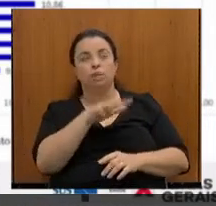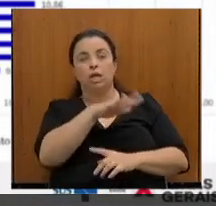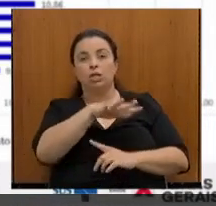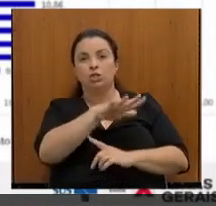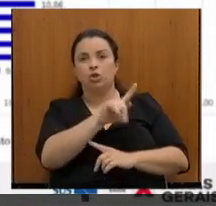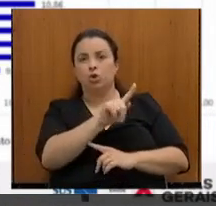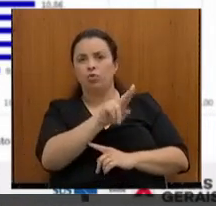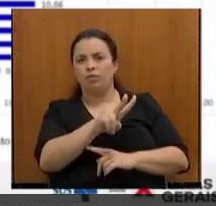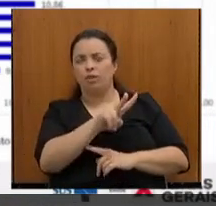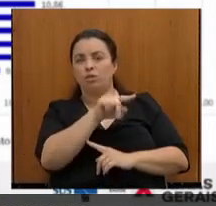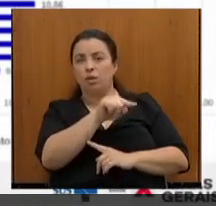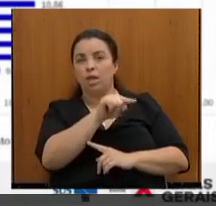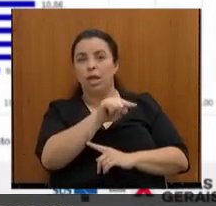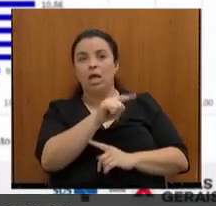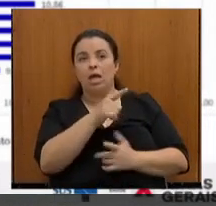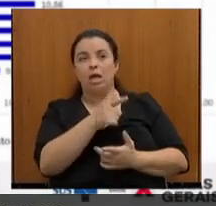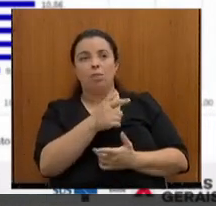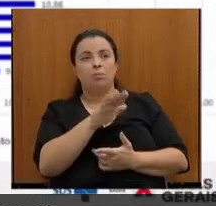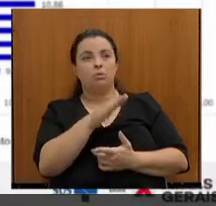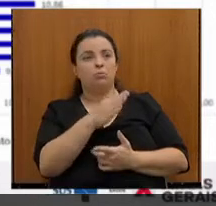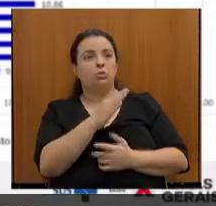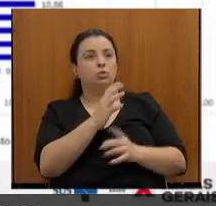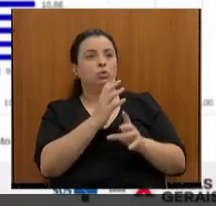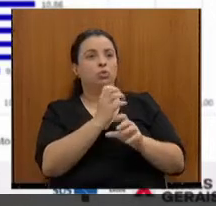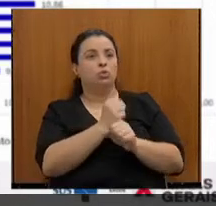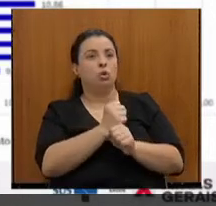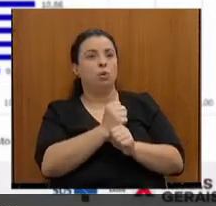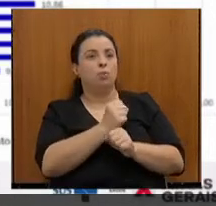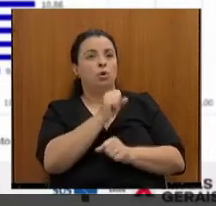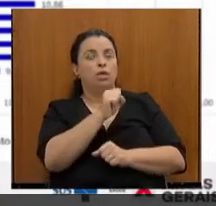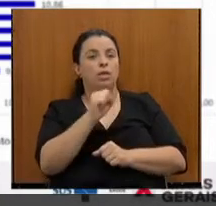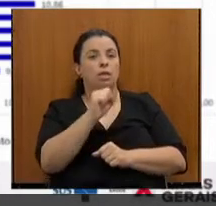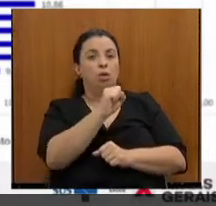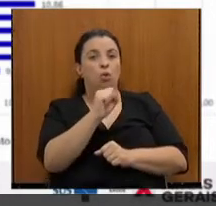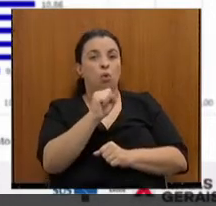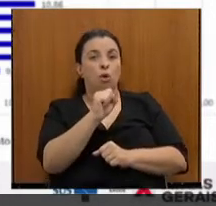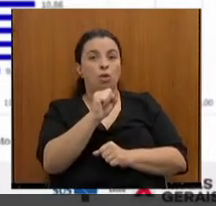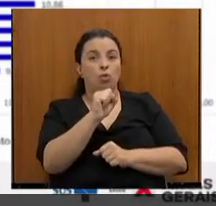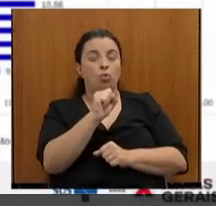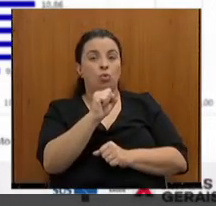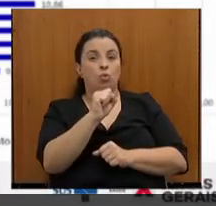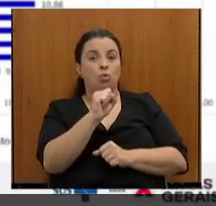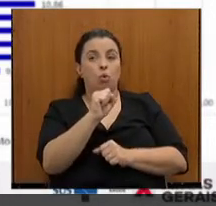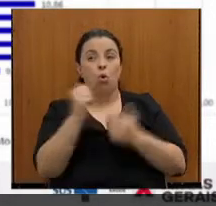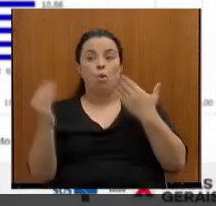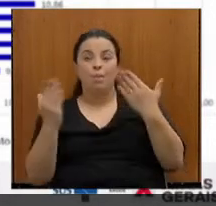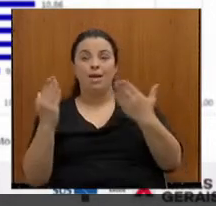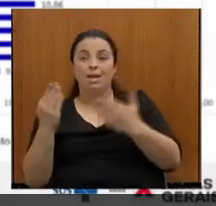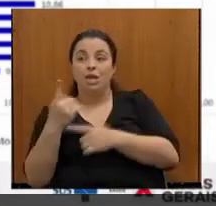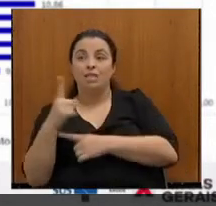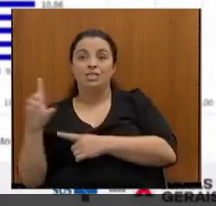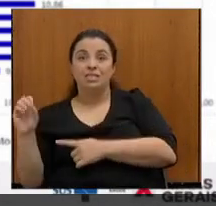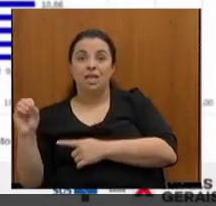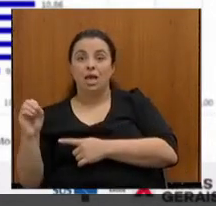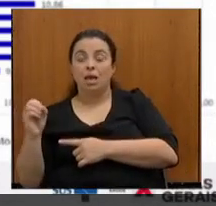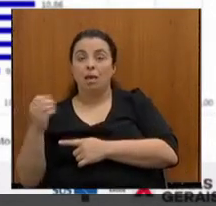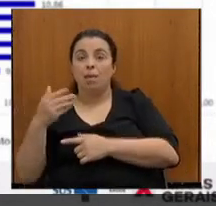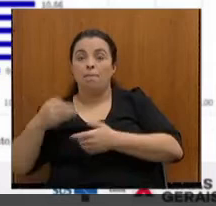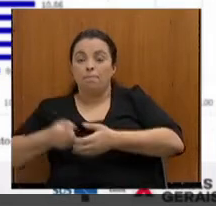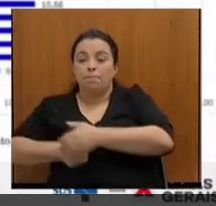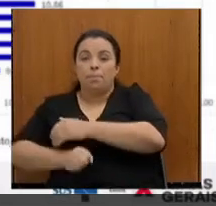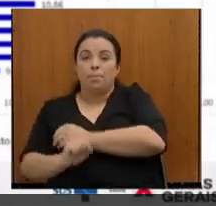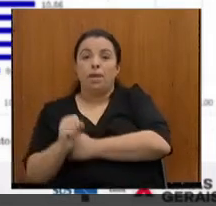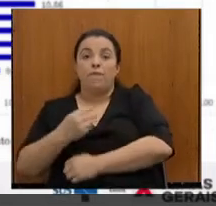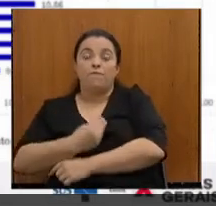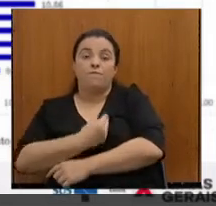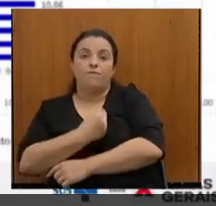de mortalidade materna é em torno de 88 para cada 100 mil nascidos vivos, enquanto que Patos de Minas é